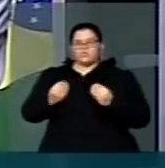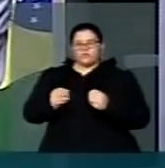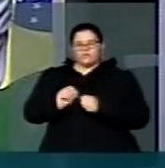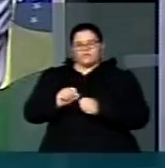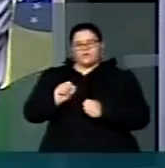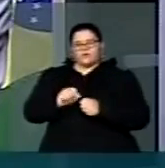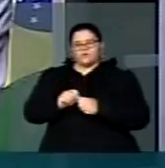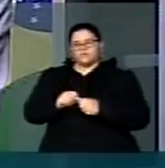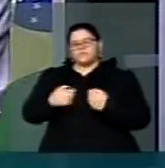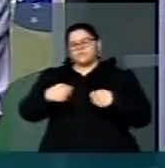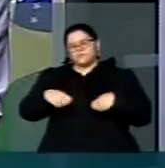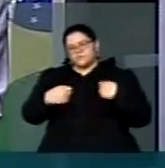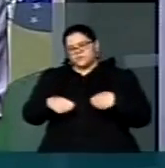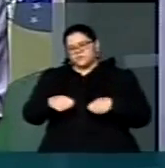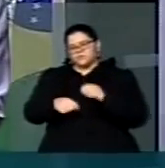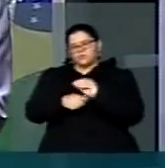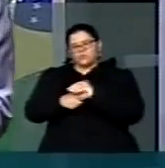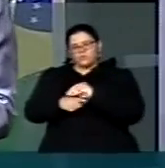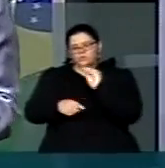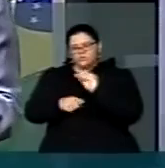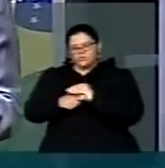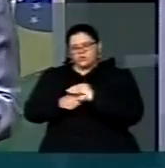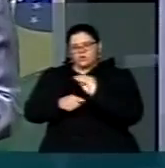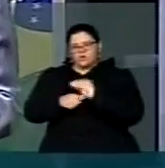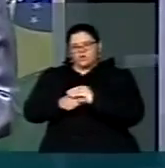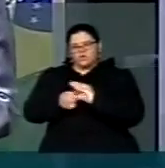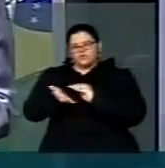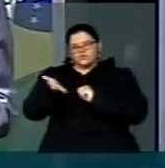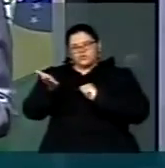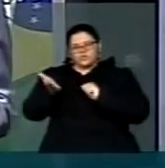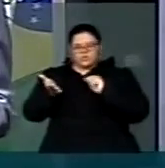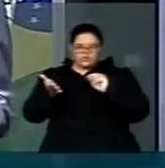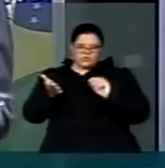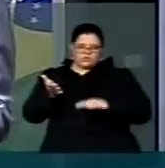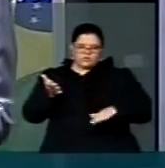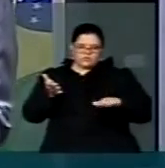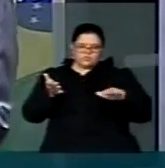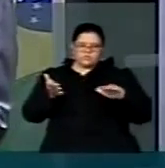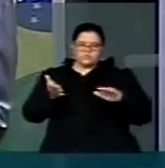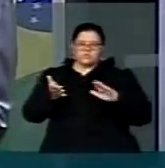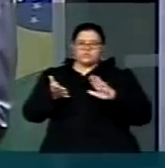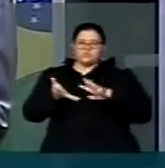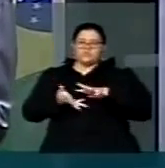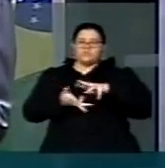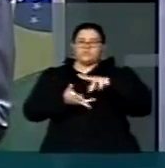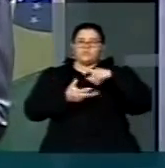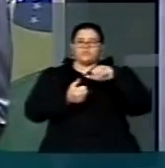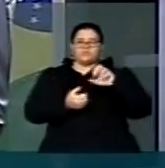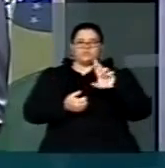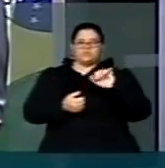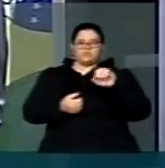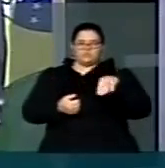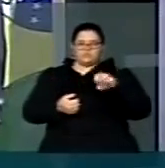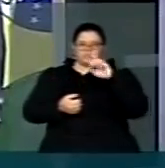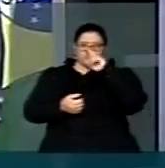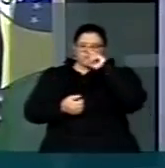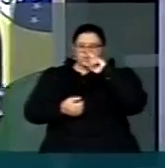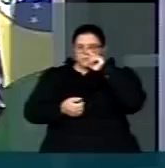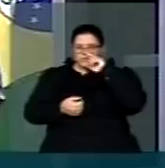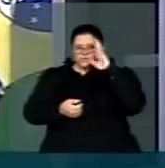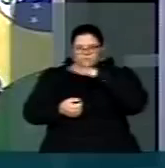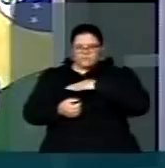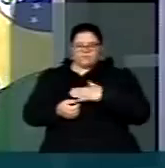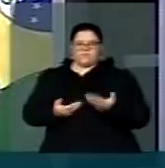forma mais eficaz a retirada desses menores do mundo do crime. Nossa posição é de reforço a políticas públicas que tenham uma